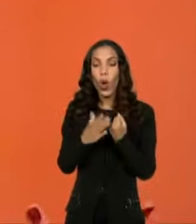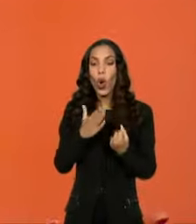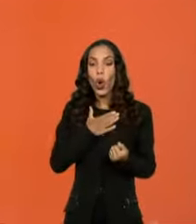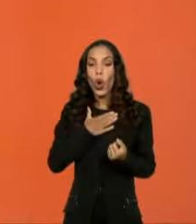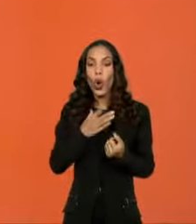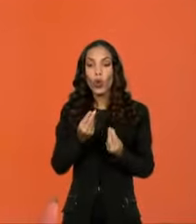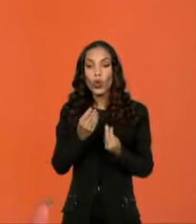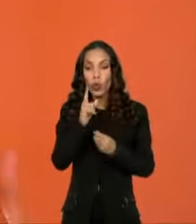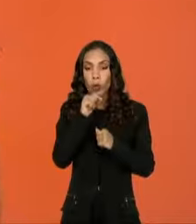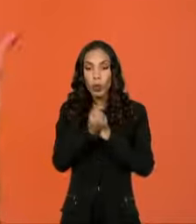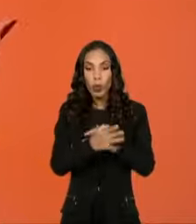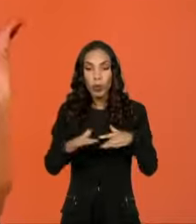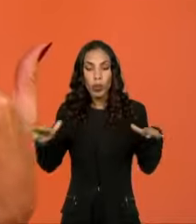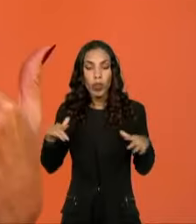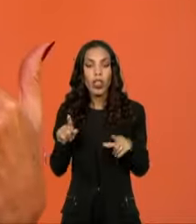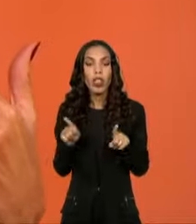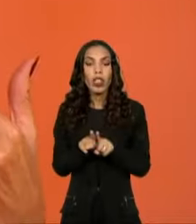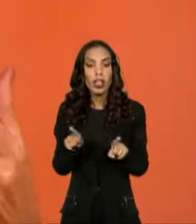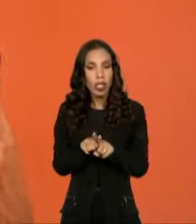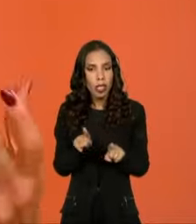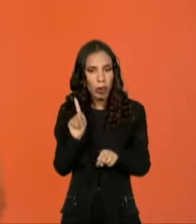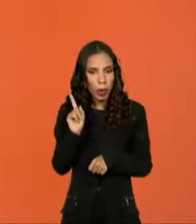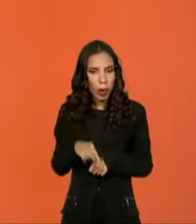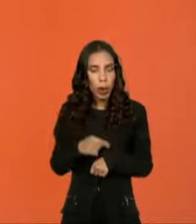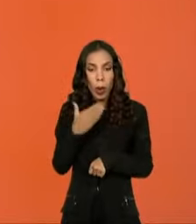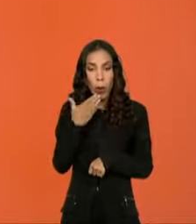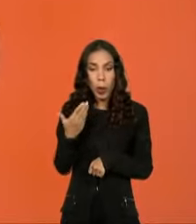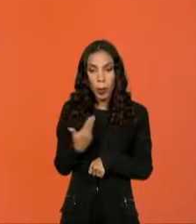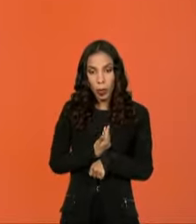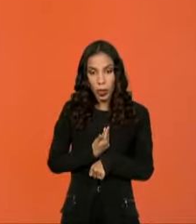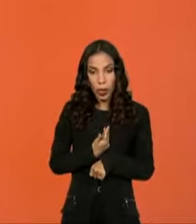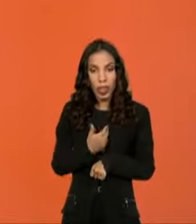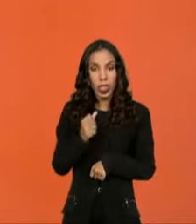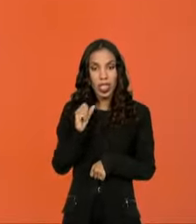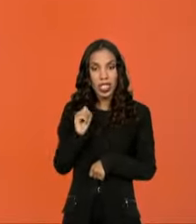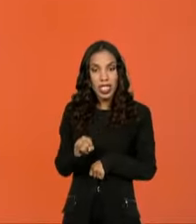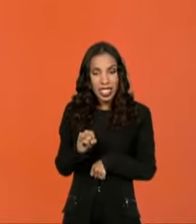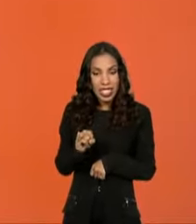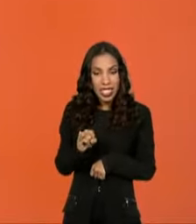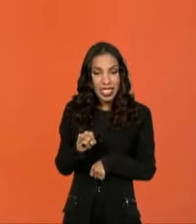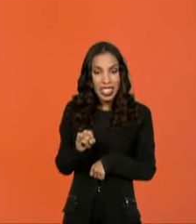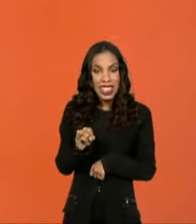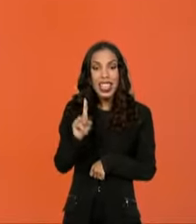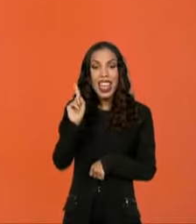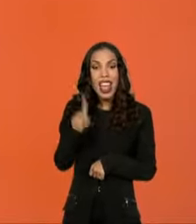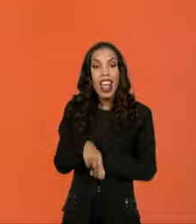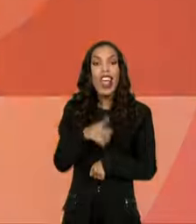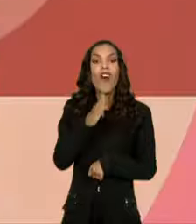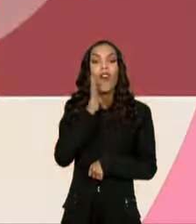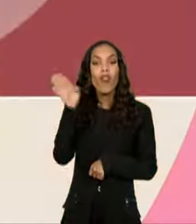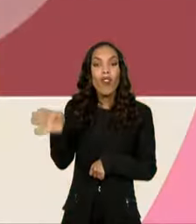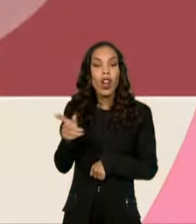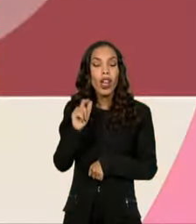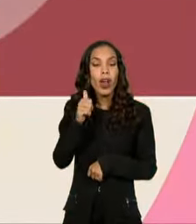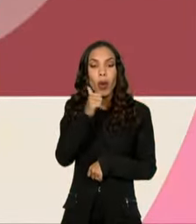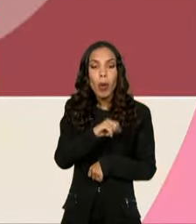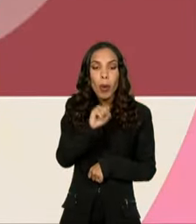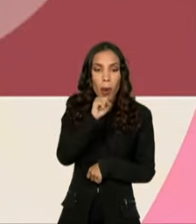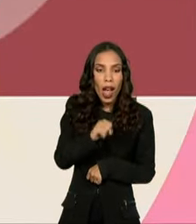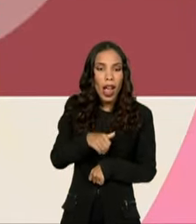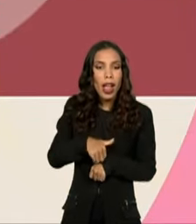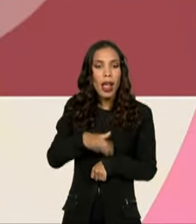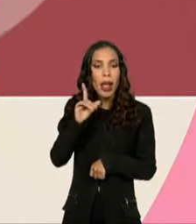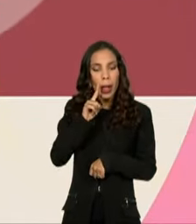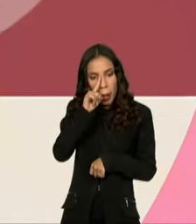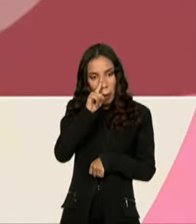gosta muito. Então, e os meninos. Meninos também me pediam, porque eu era aquela que se eu fosse num barco, eu agarrava na escada e eles ficavam, mãe, é mais